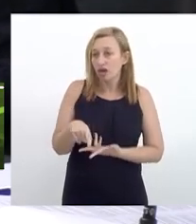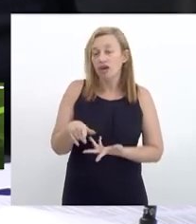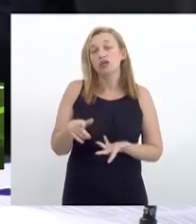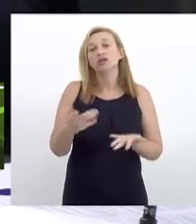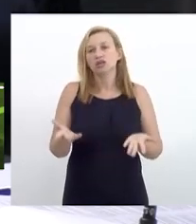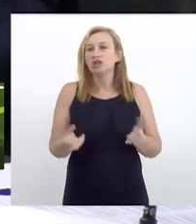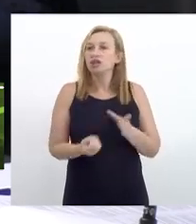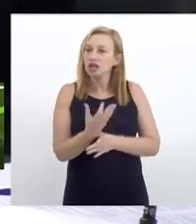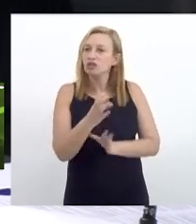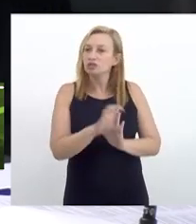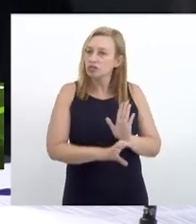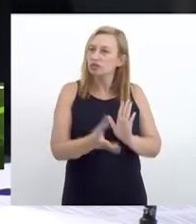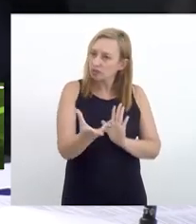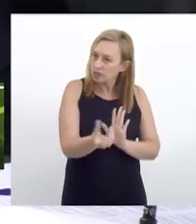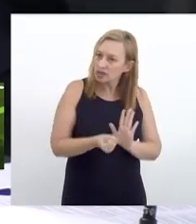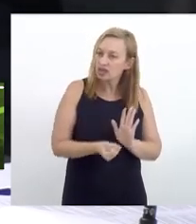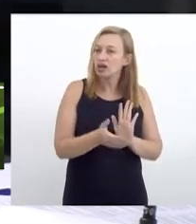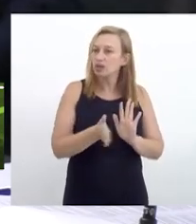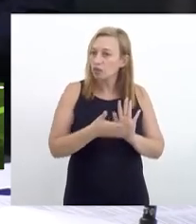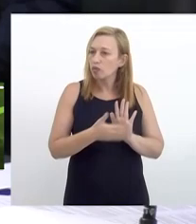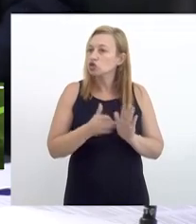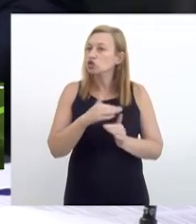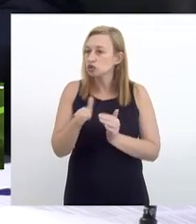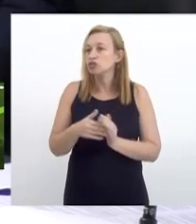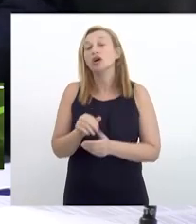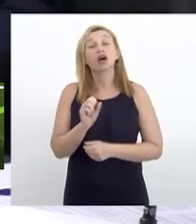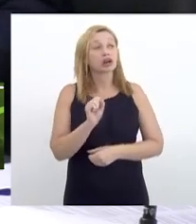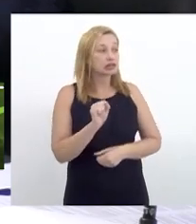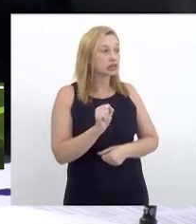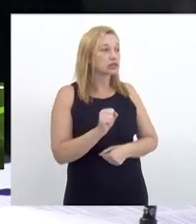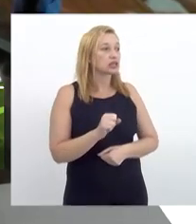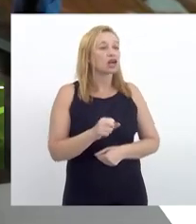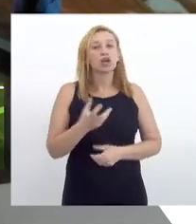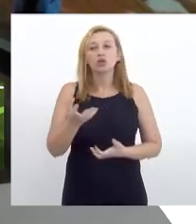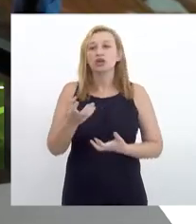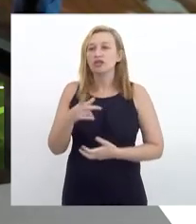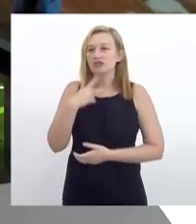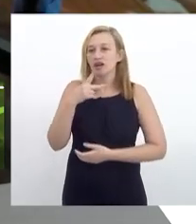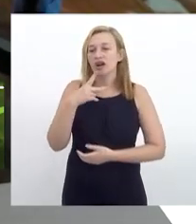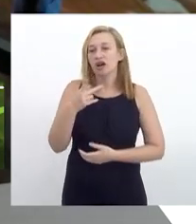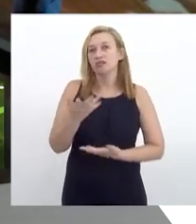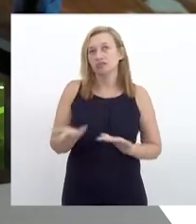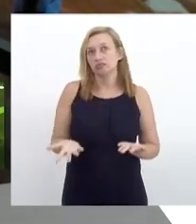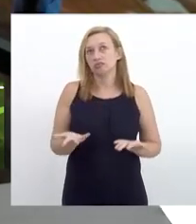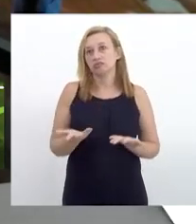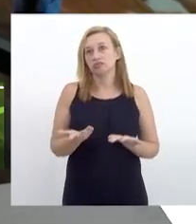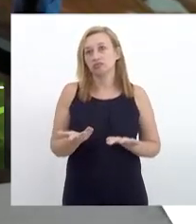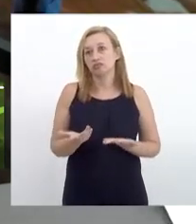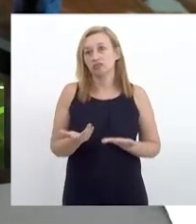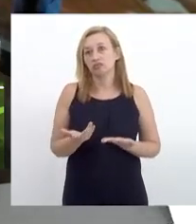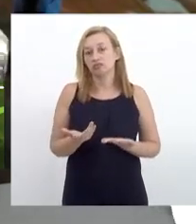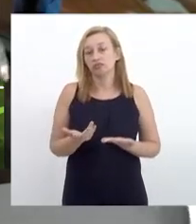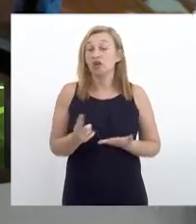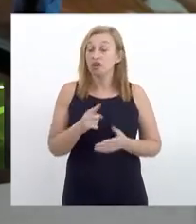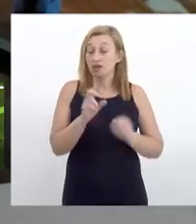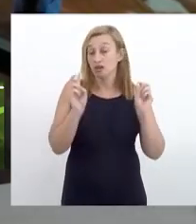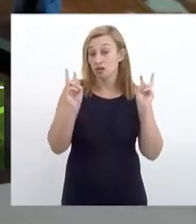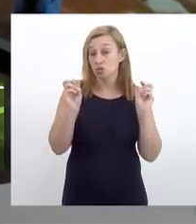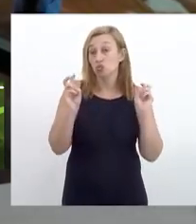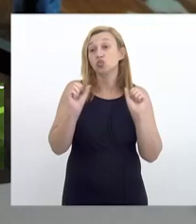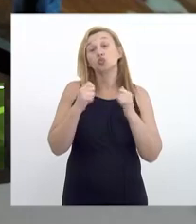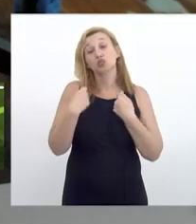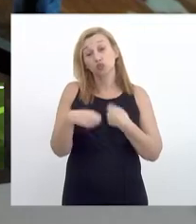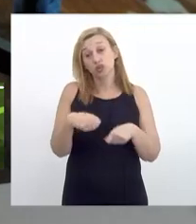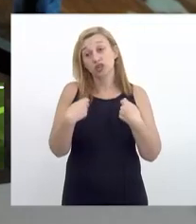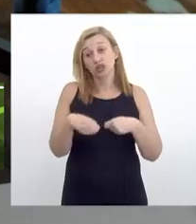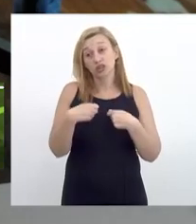emenda E vamos acolher A proposta De todos Isso Eu só queria acrescentar Então Que essa questão Precisa